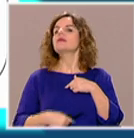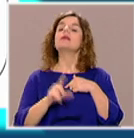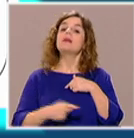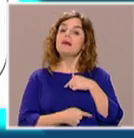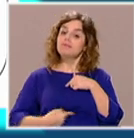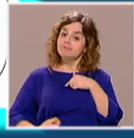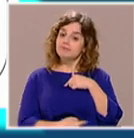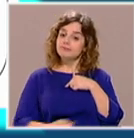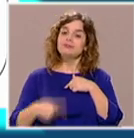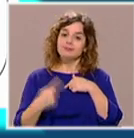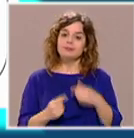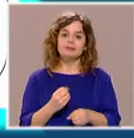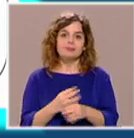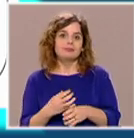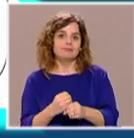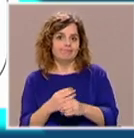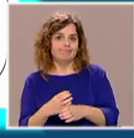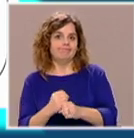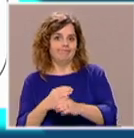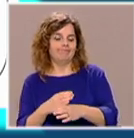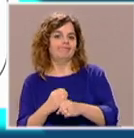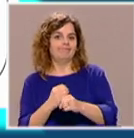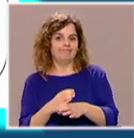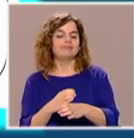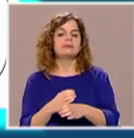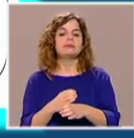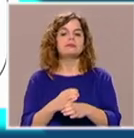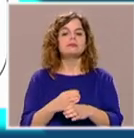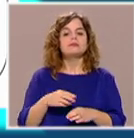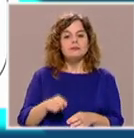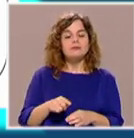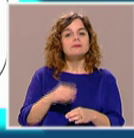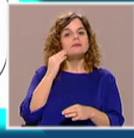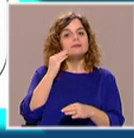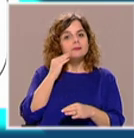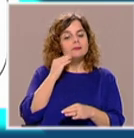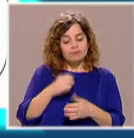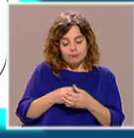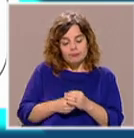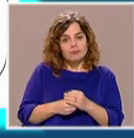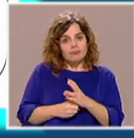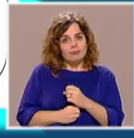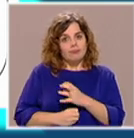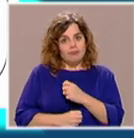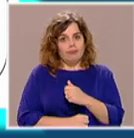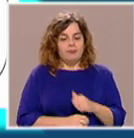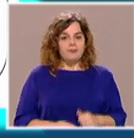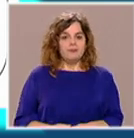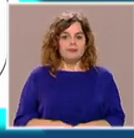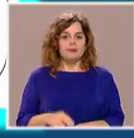intestino também temos movimentos peristálticos em que o seu conteúdo, os produtos da digestão, vão sendo empurrados ao longo do